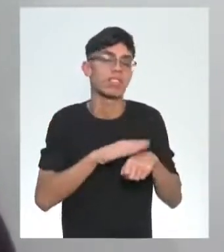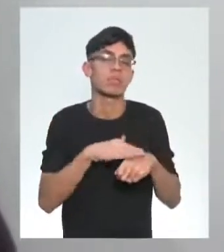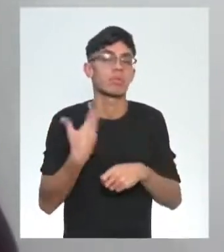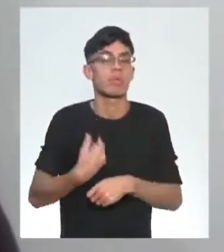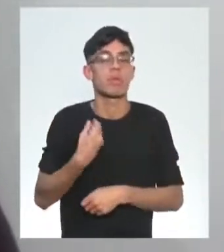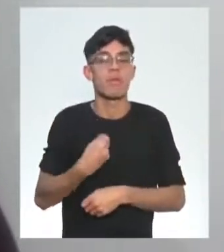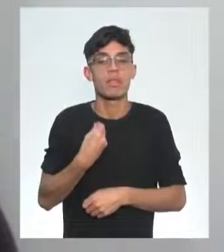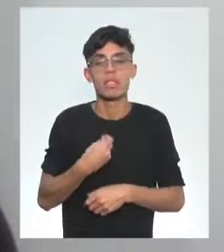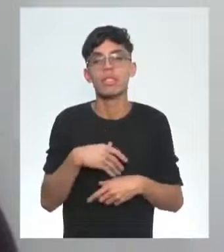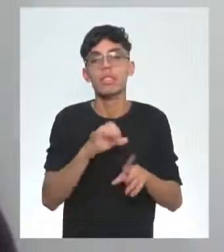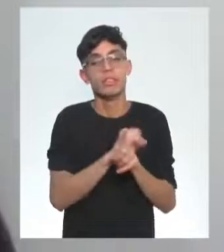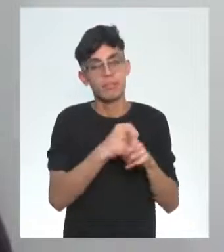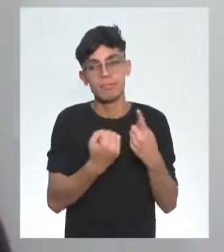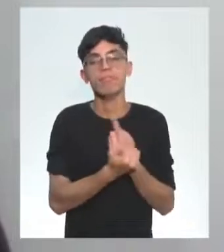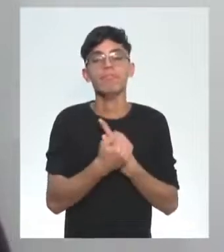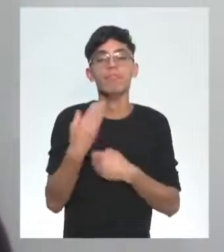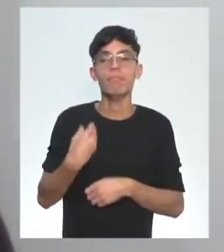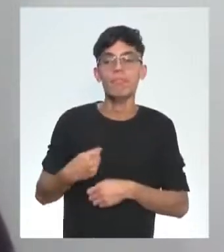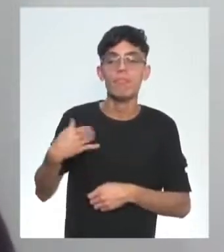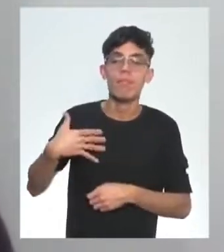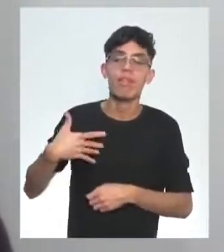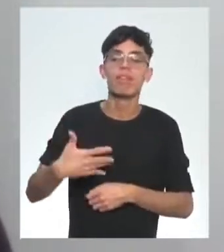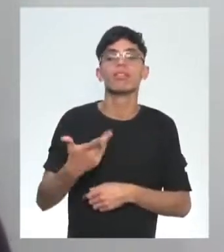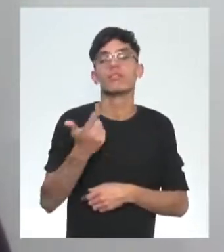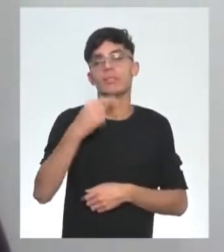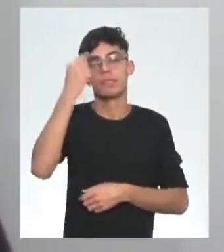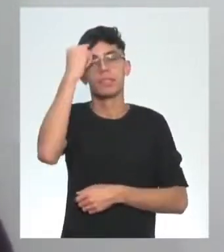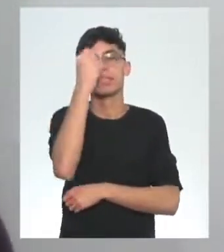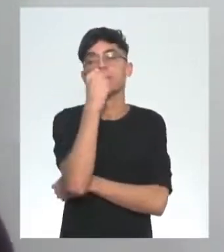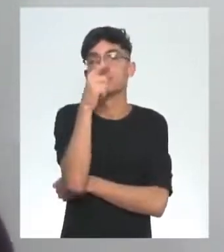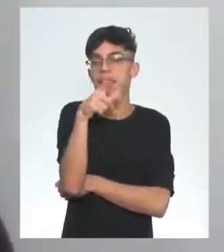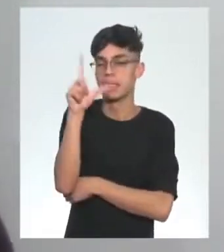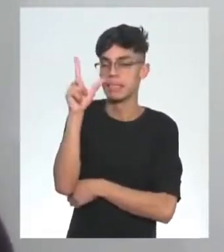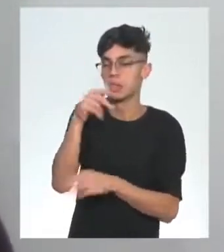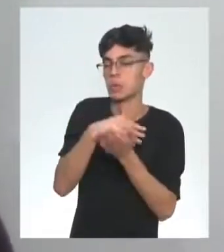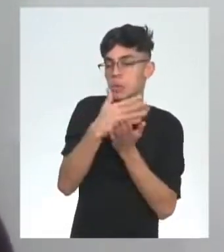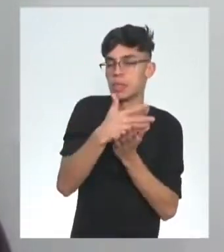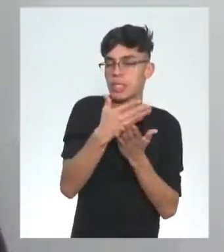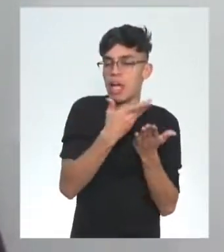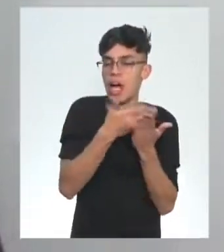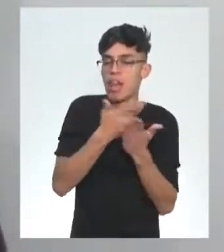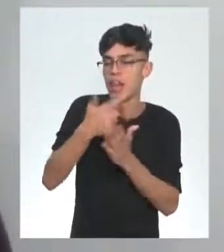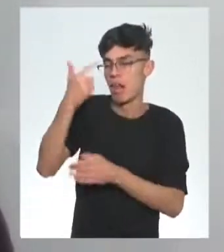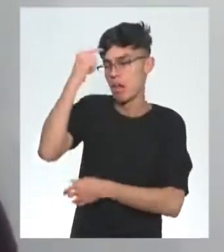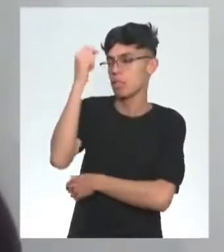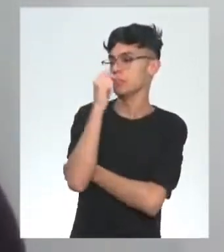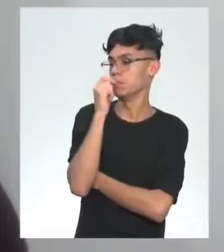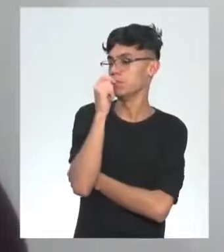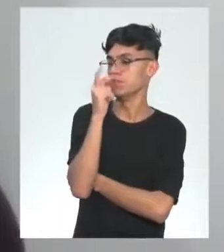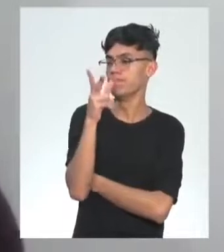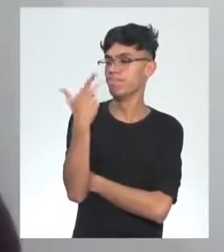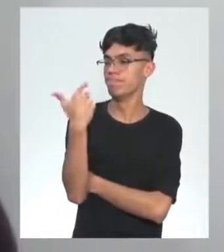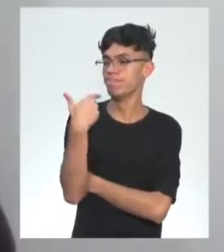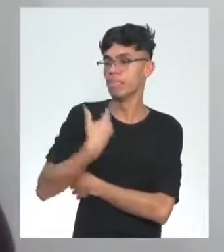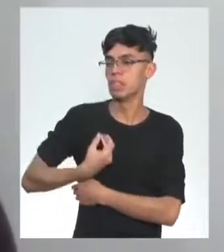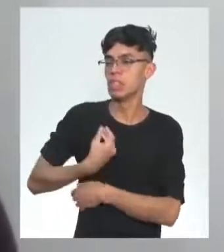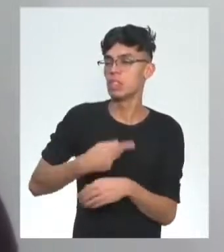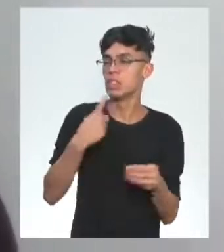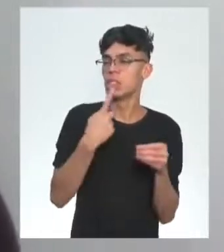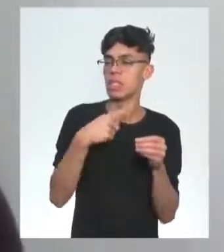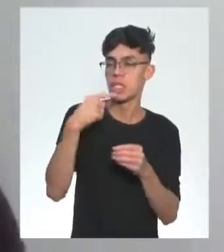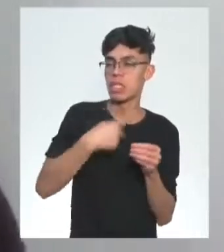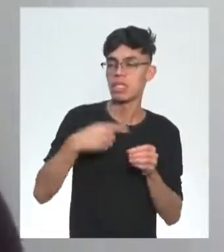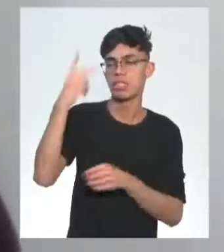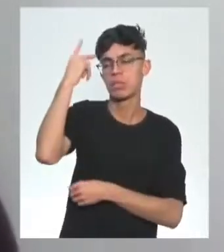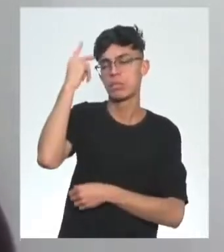vida. E é legal que eu estava pensando um pouco antes de começar a aula, falando, nossa, hoje está um dia frio aqui em São Paulo, não sei, às vezes está vendo essa